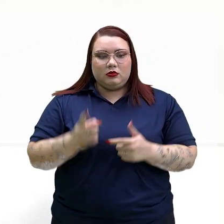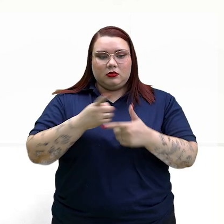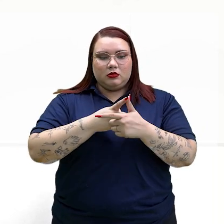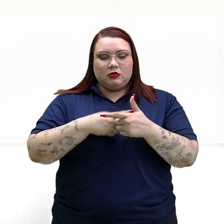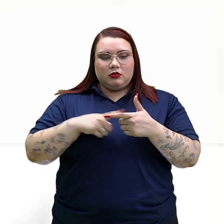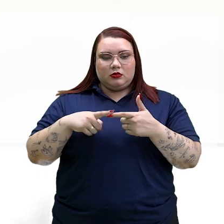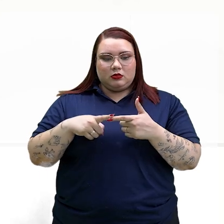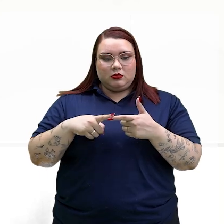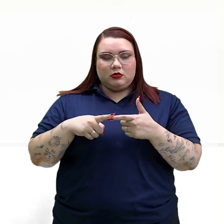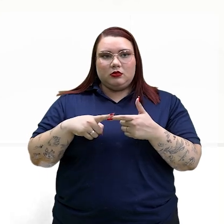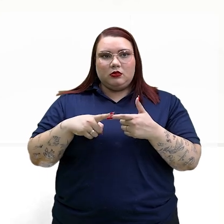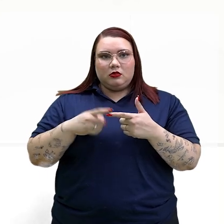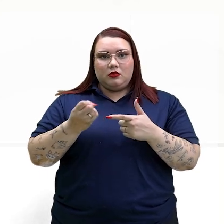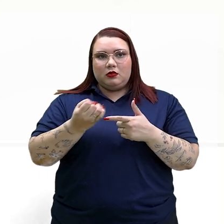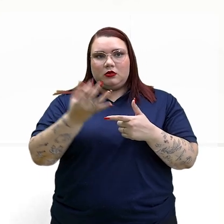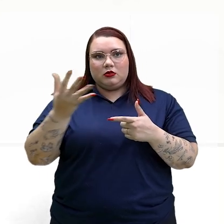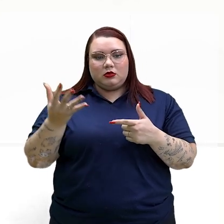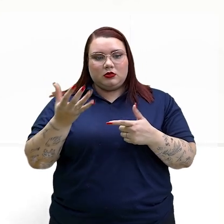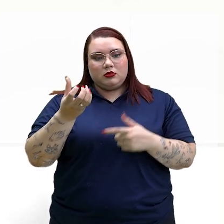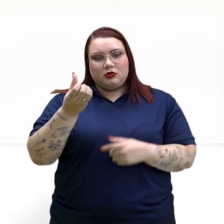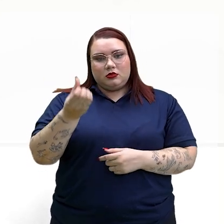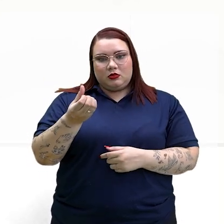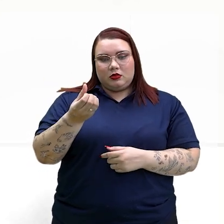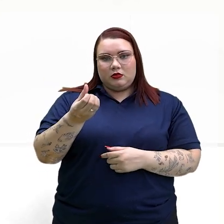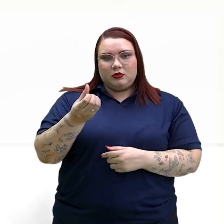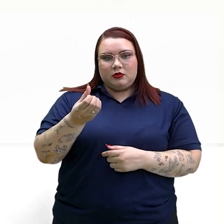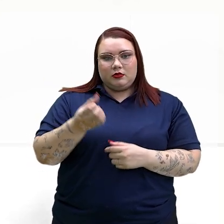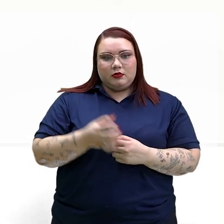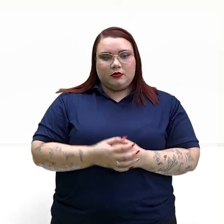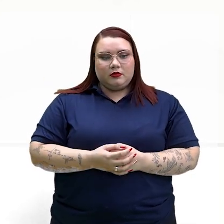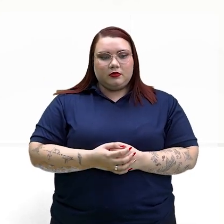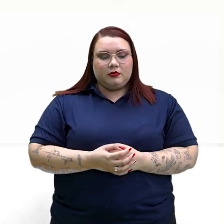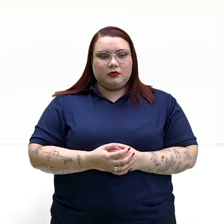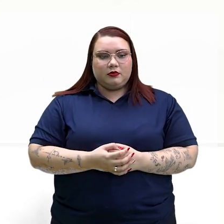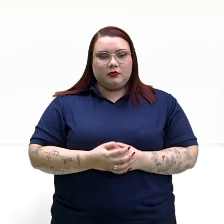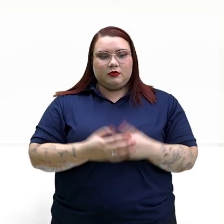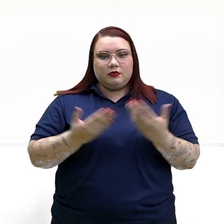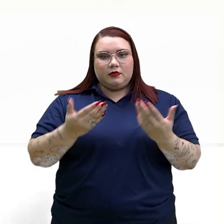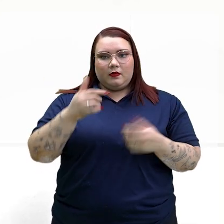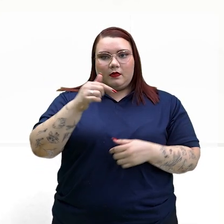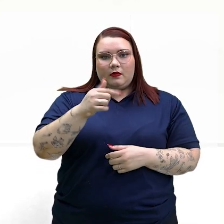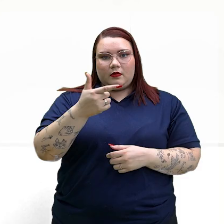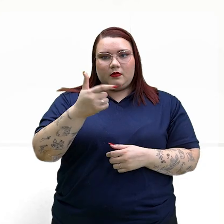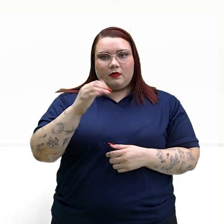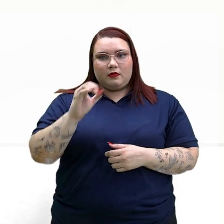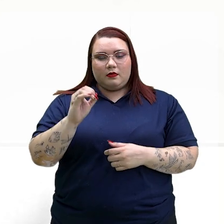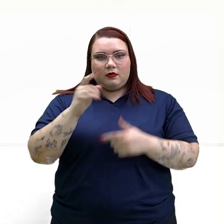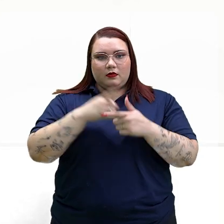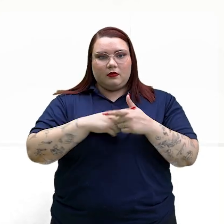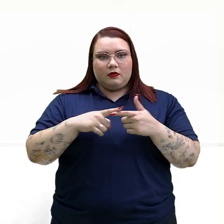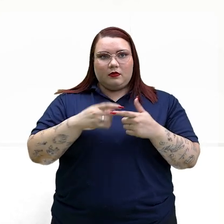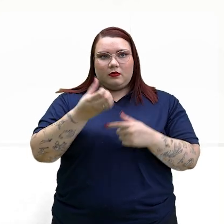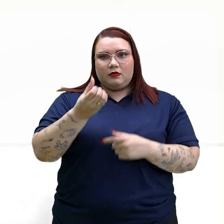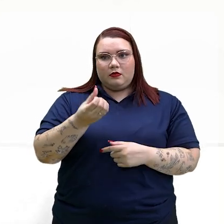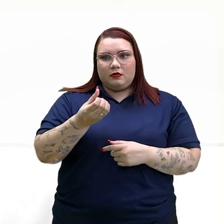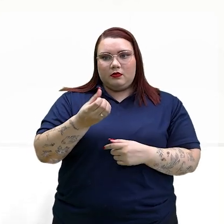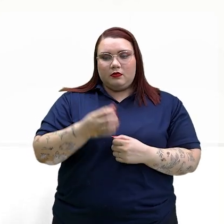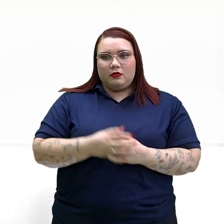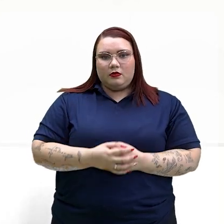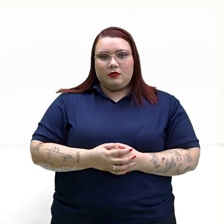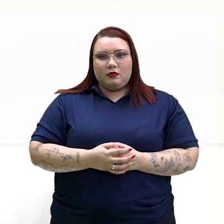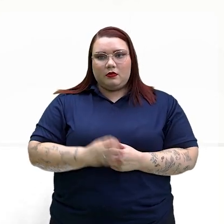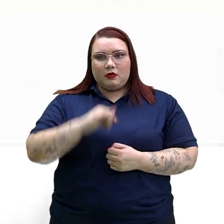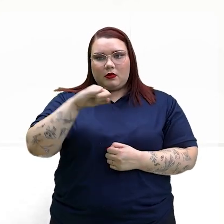dividido pelo número de lados, nesse caso é 6. Então, vou dividir 720 por 6. Então,